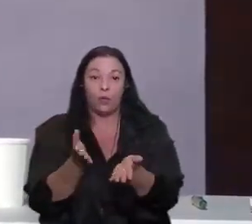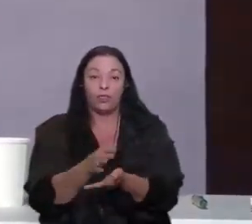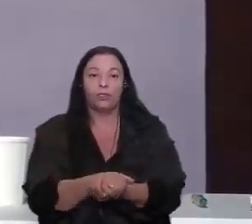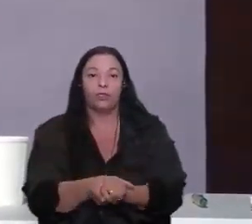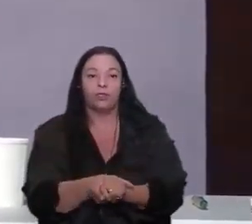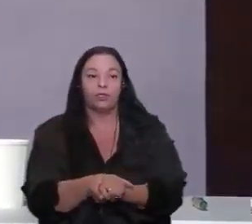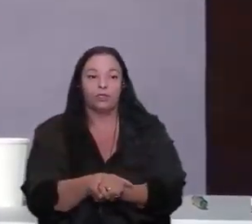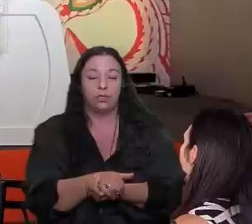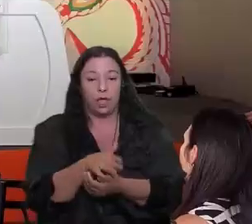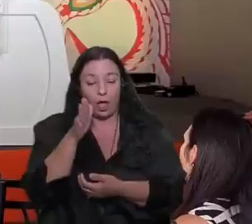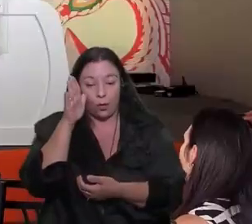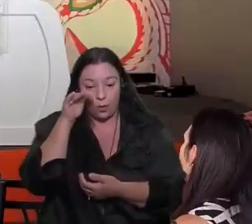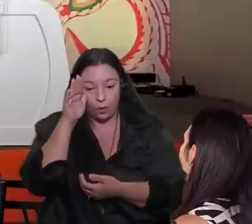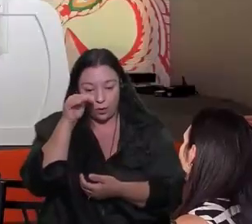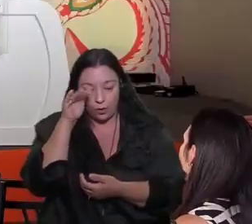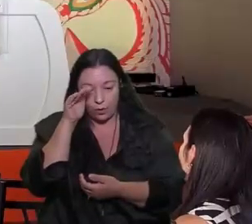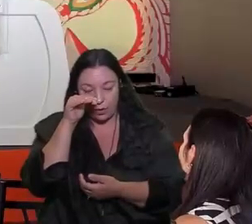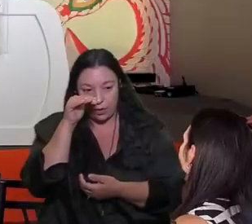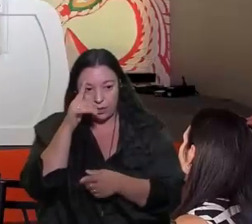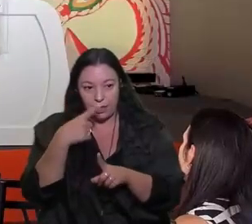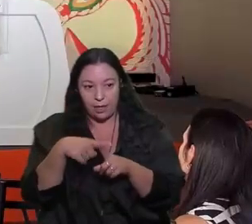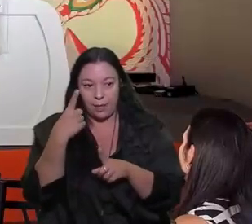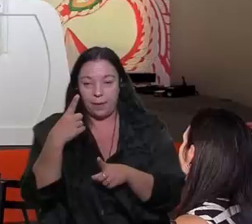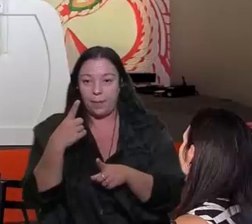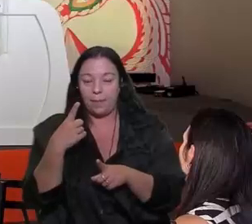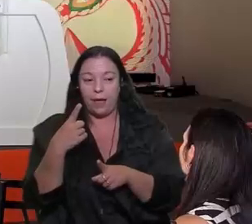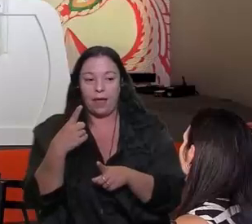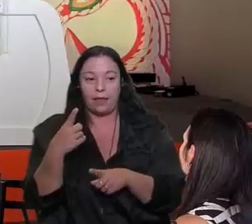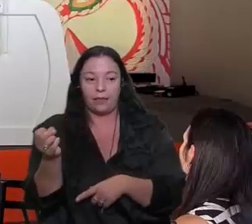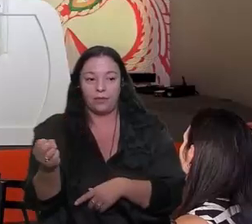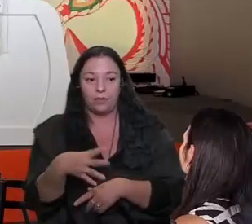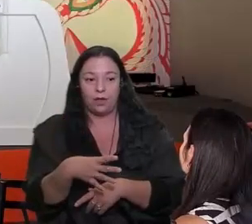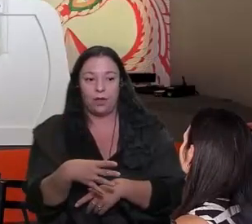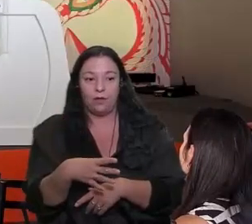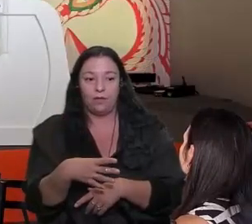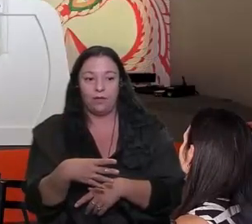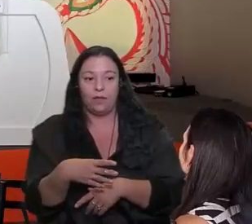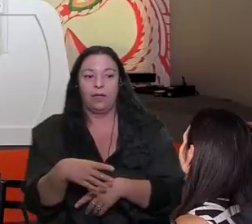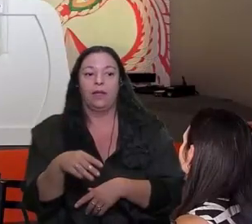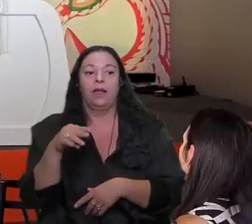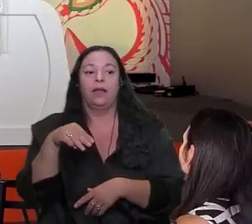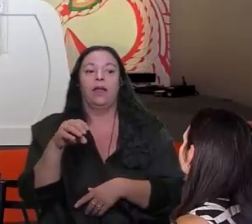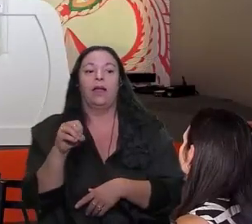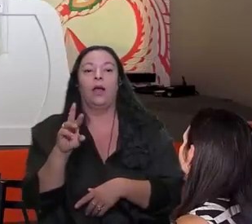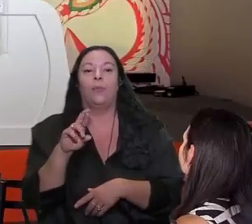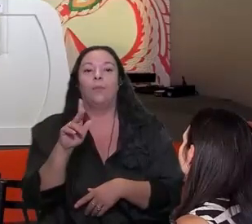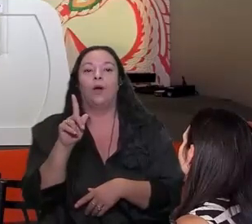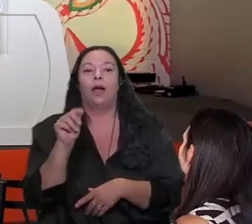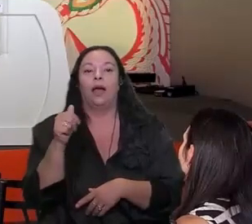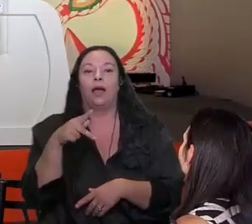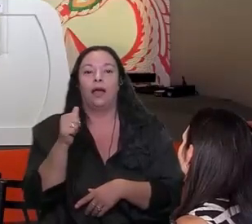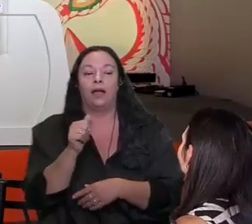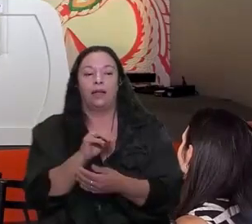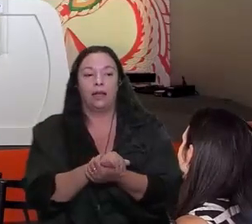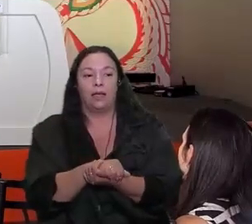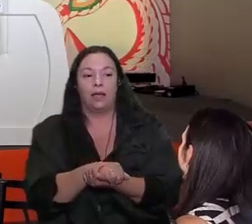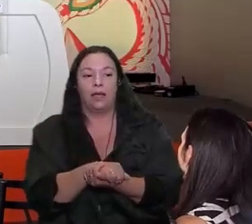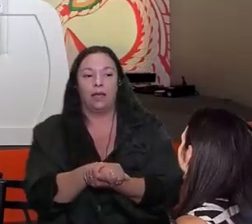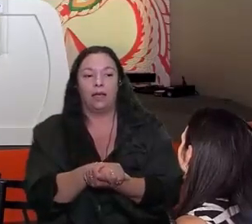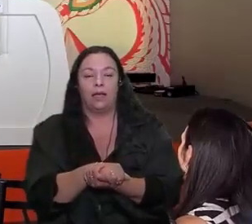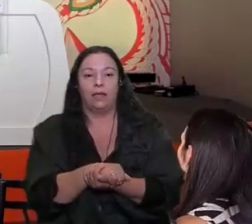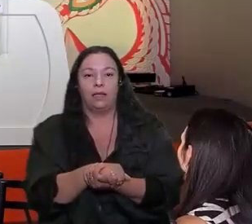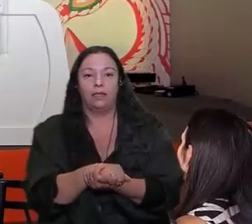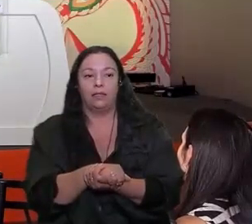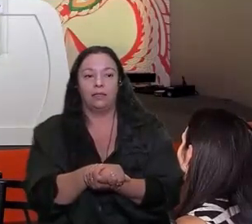curioso que a gente tem assim a pessoa mais nova da mesa, acredito que seja a Morgana, né? Então, eu acho que ela vai ter um ponto